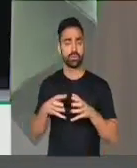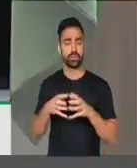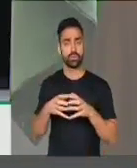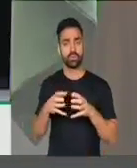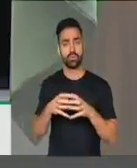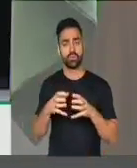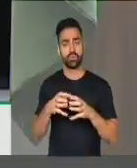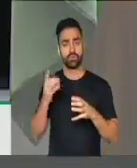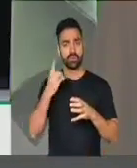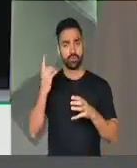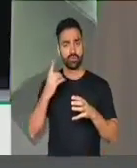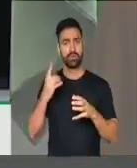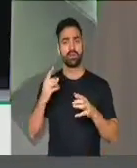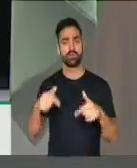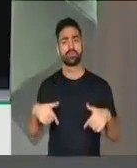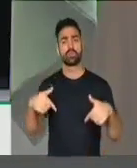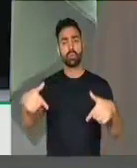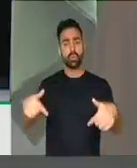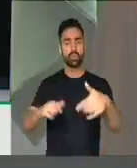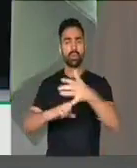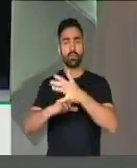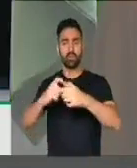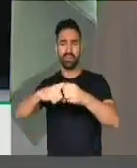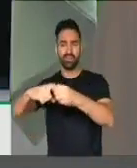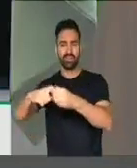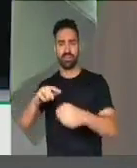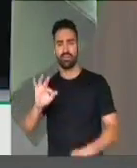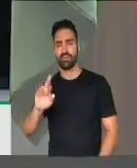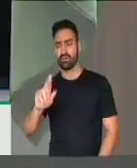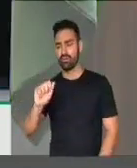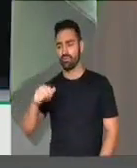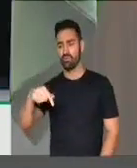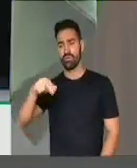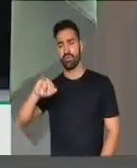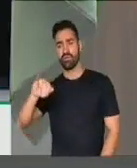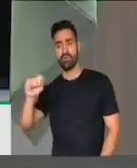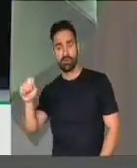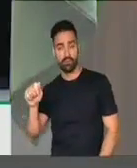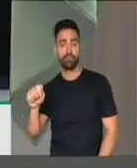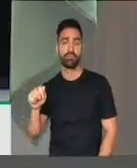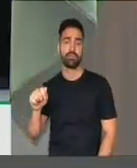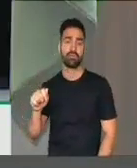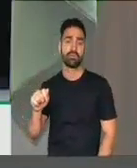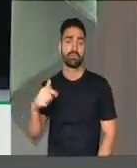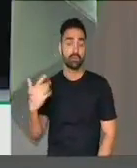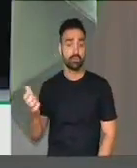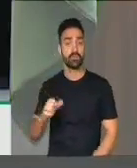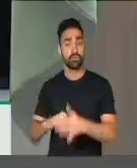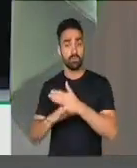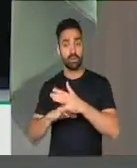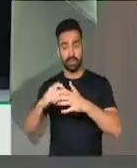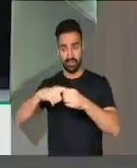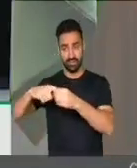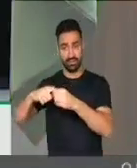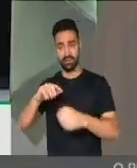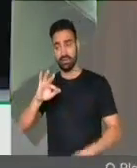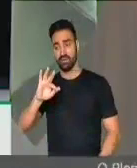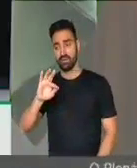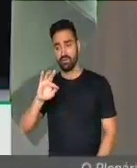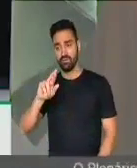que dos franqueados quero também fazer uma referência de que os franqueados no brasil